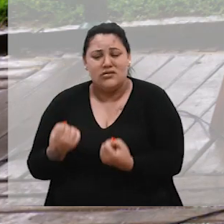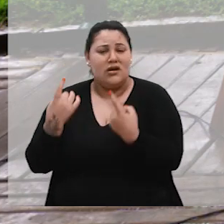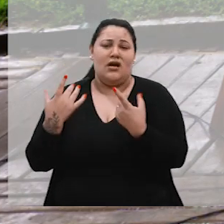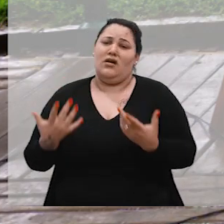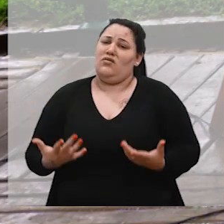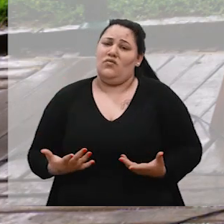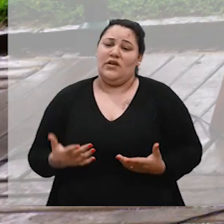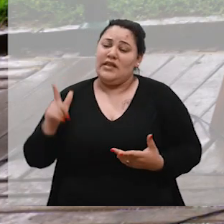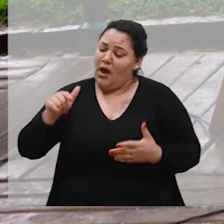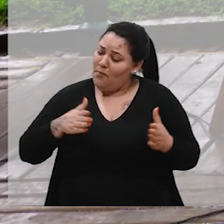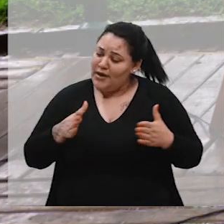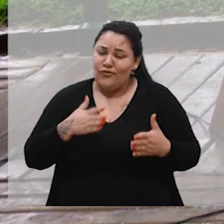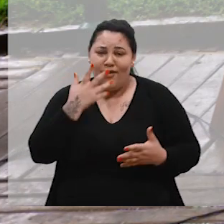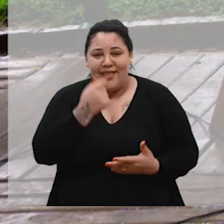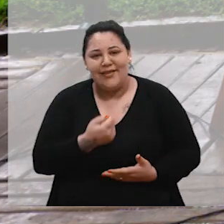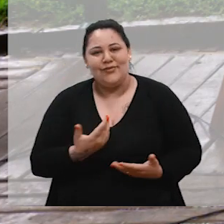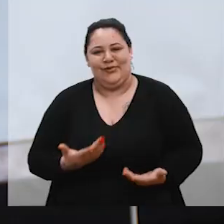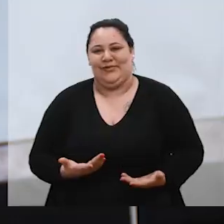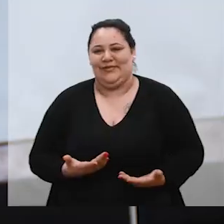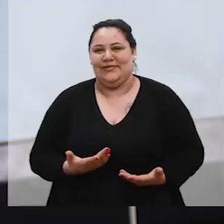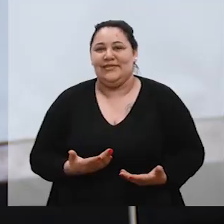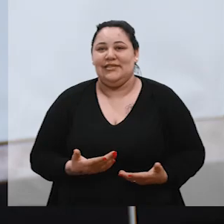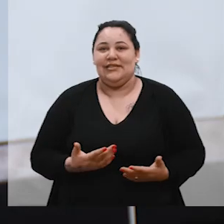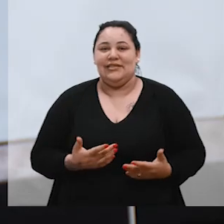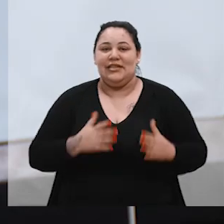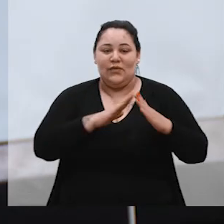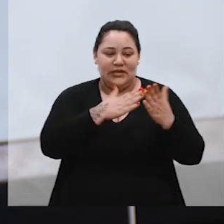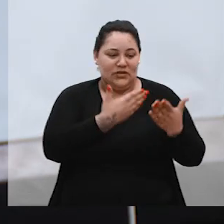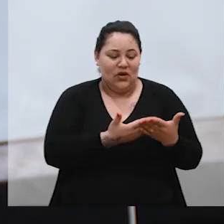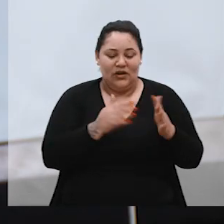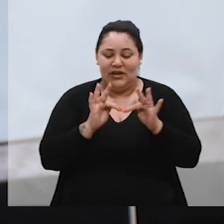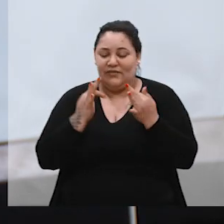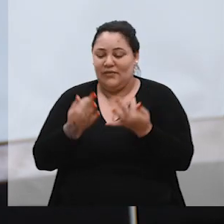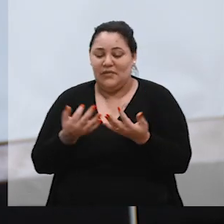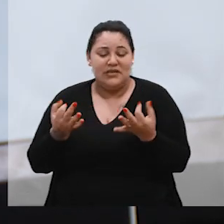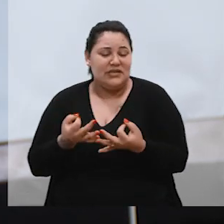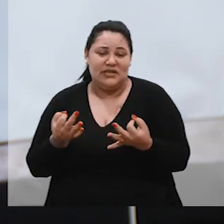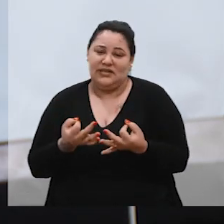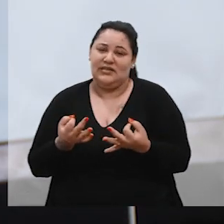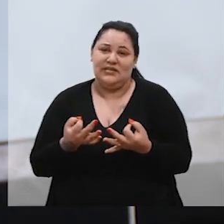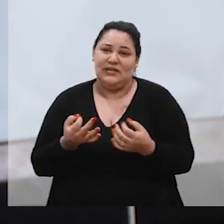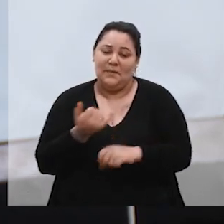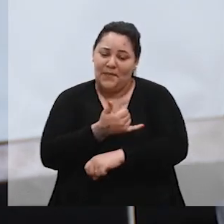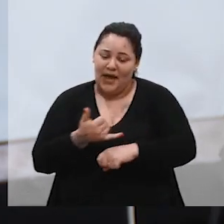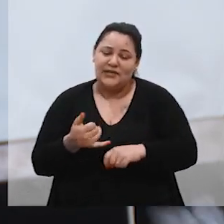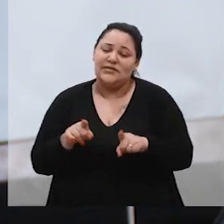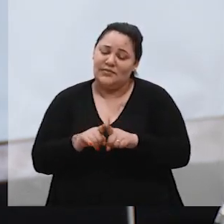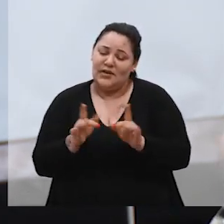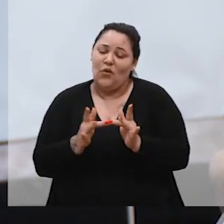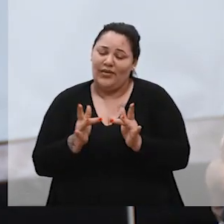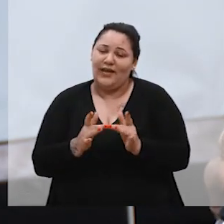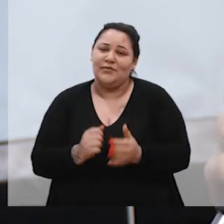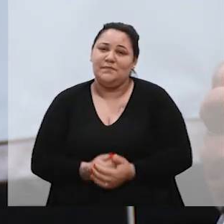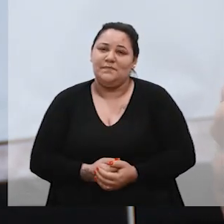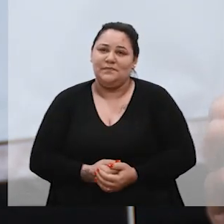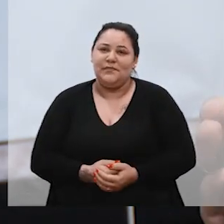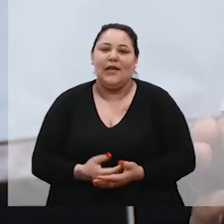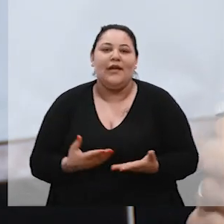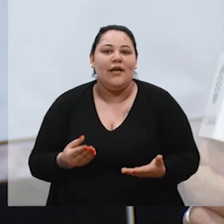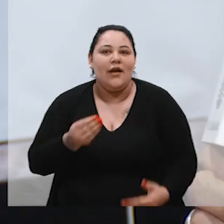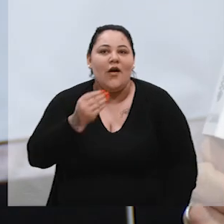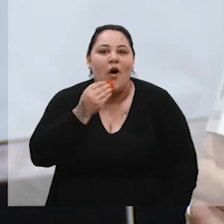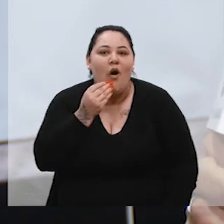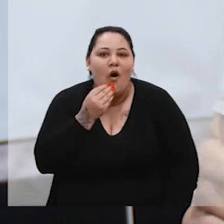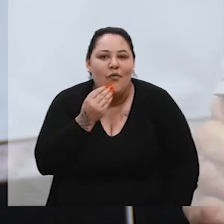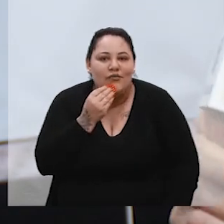escola e a família, Vânia, certamente. Passa por essas instituições. Passa por aí. E degustar as obras, degustar